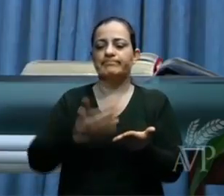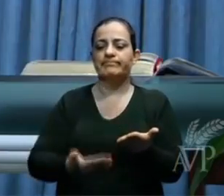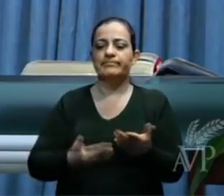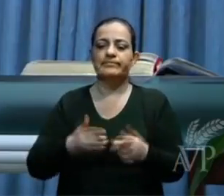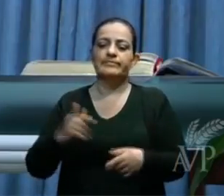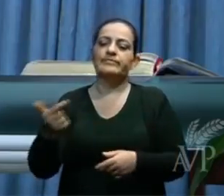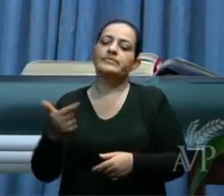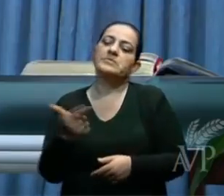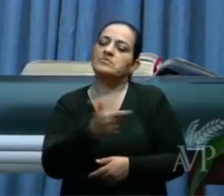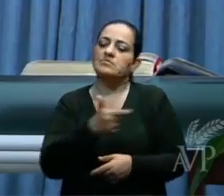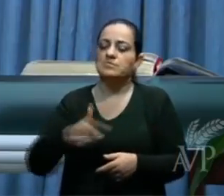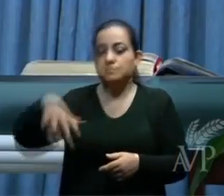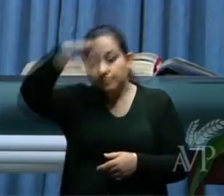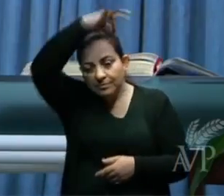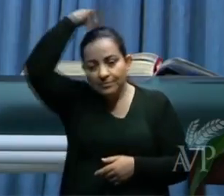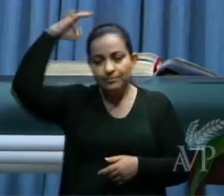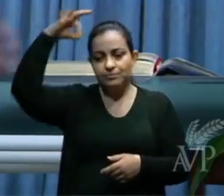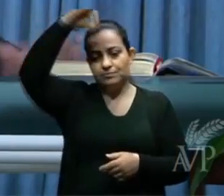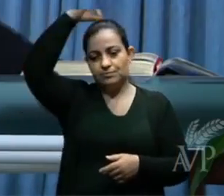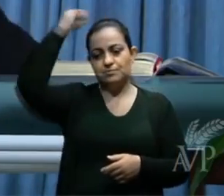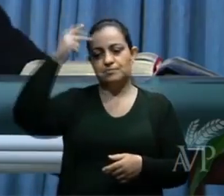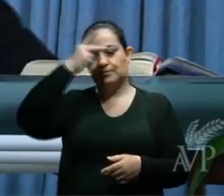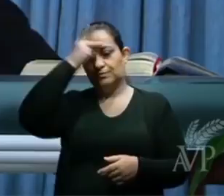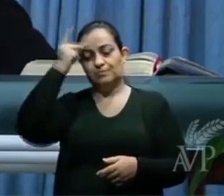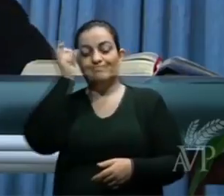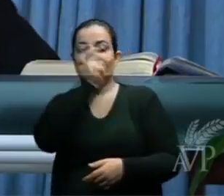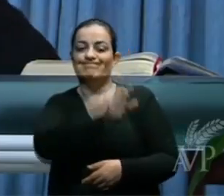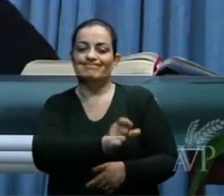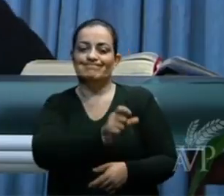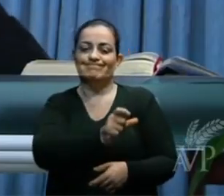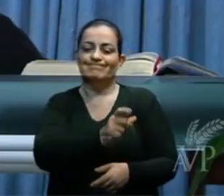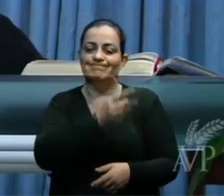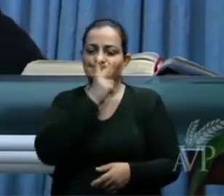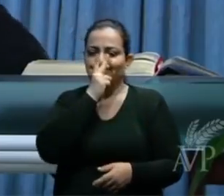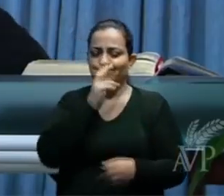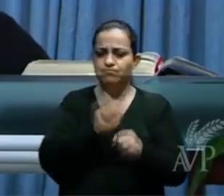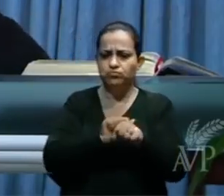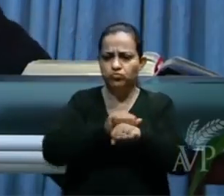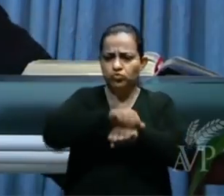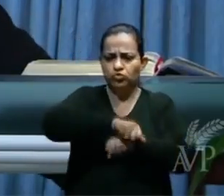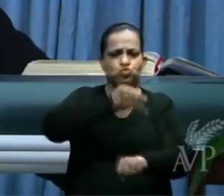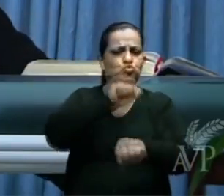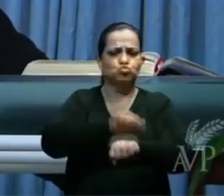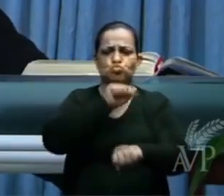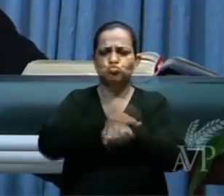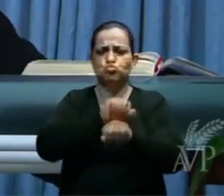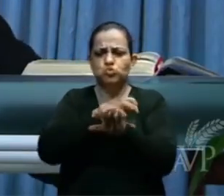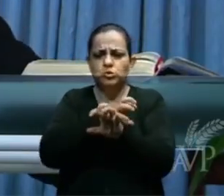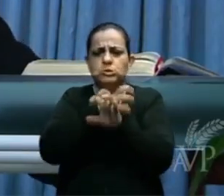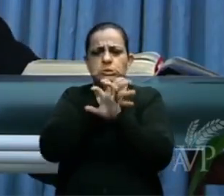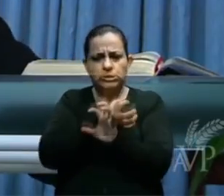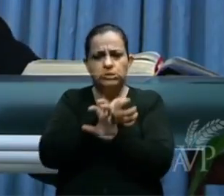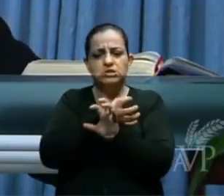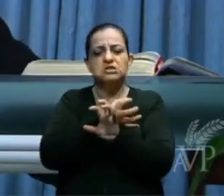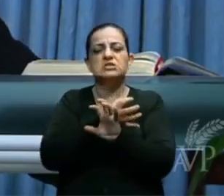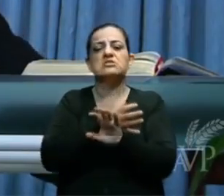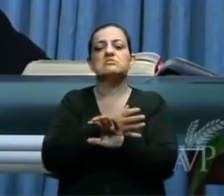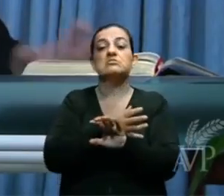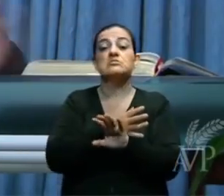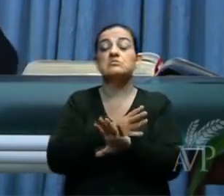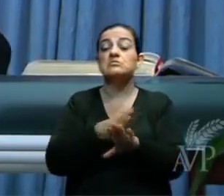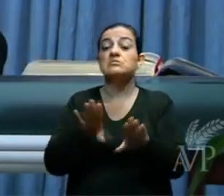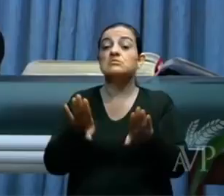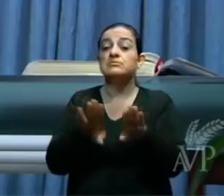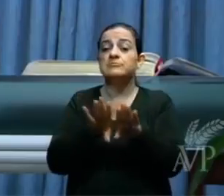essa pessoa vira aquele couro velho duro seco e